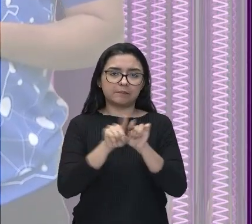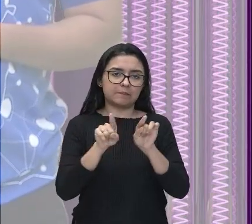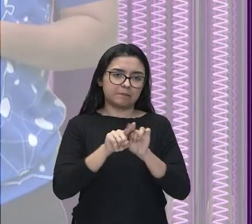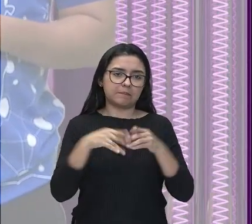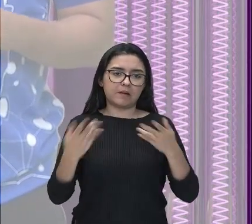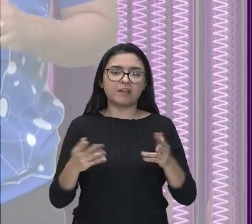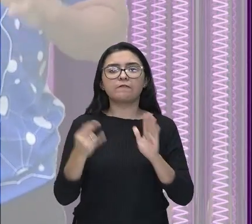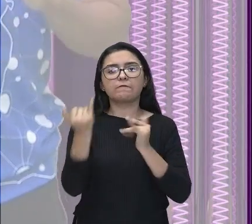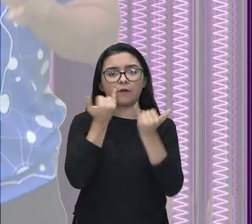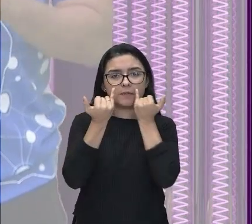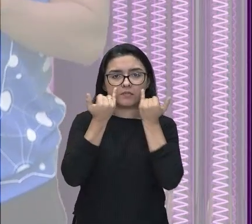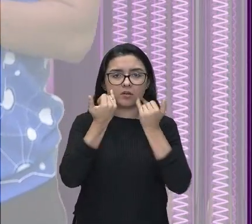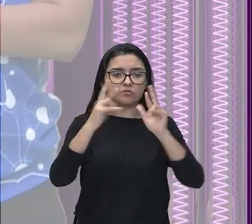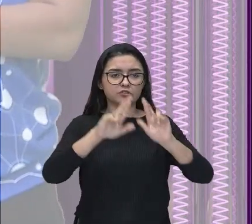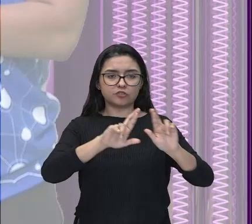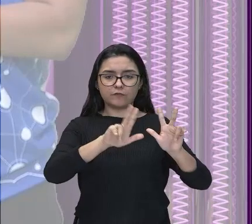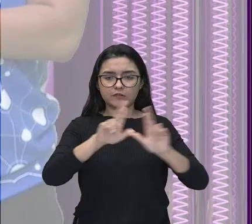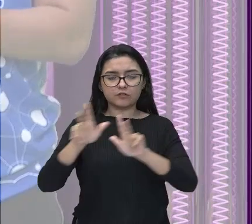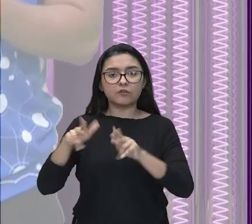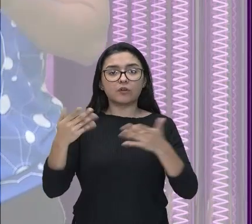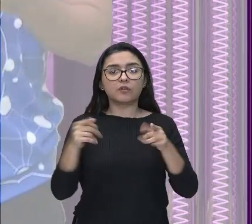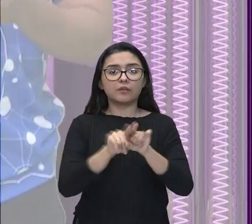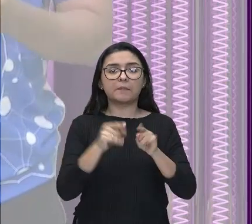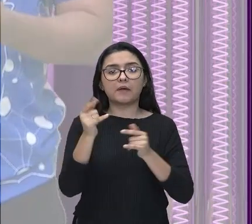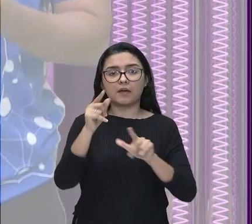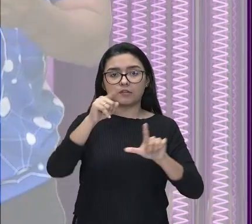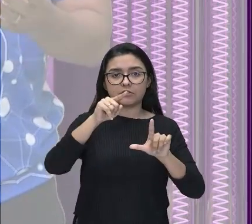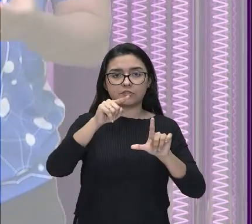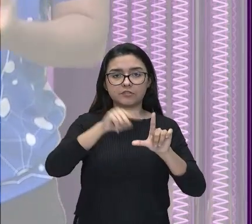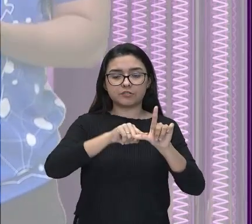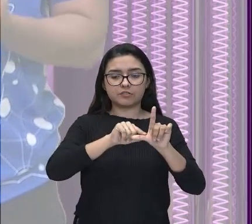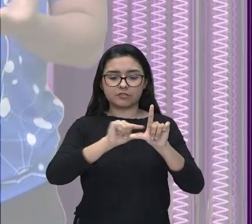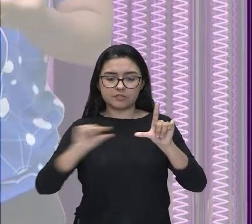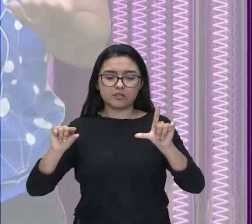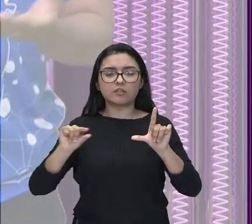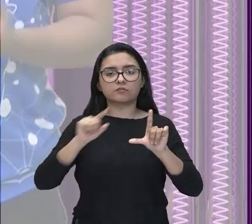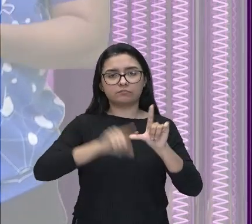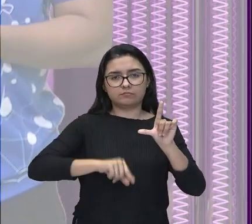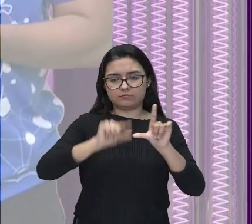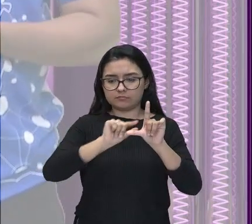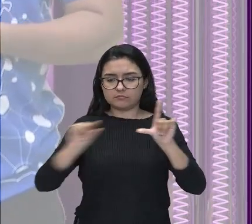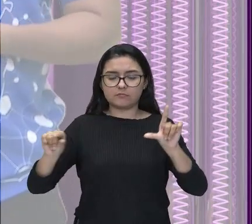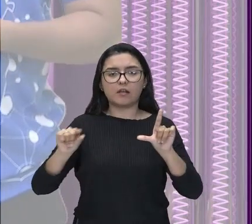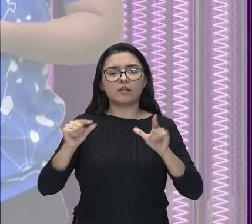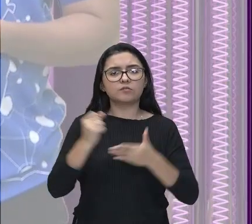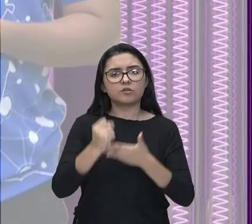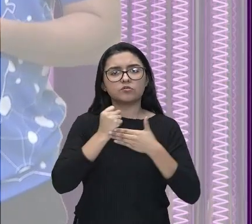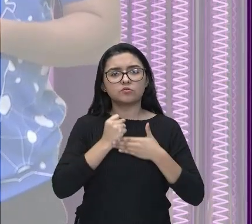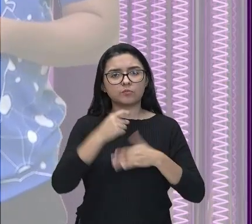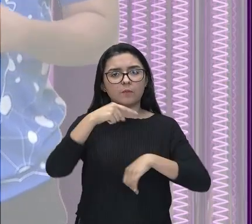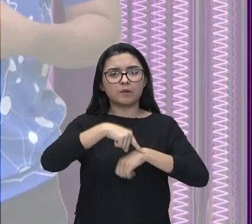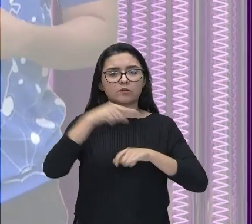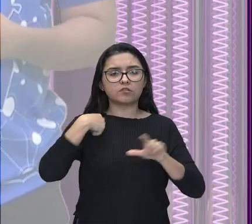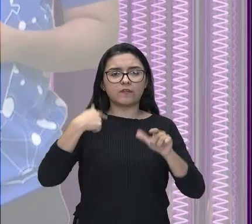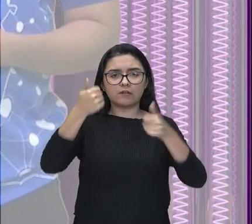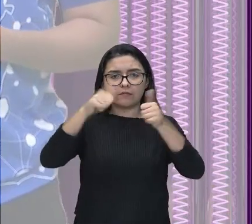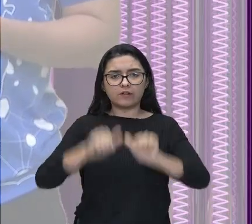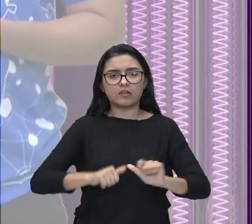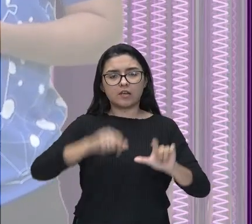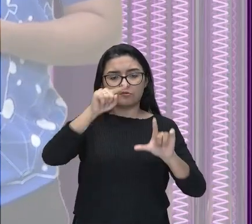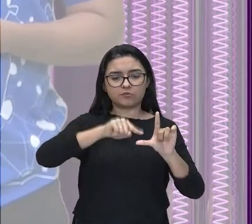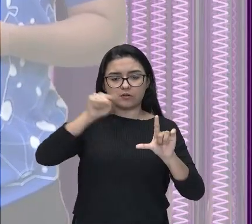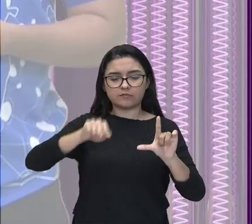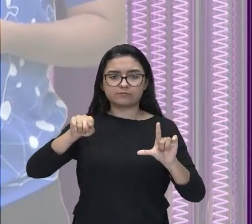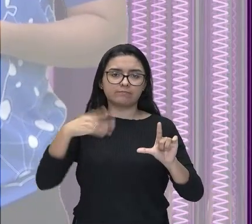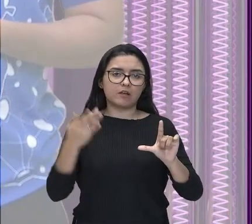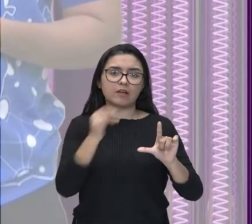informações. Tudo bem? Então, as legendas, elas nos guiam na hora lá da leitura do gráfico. Um exemplo aqui,